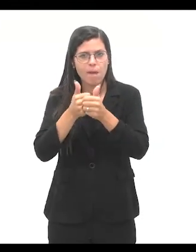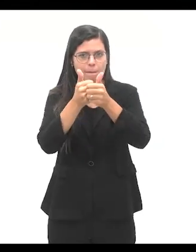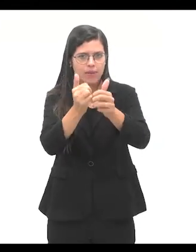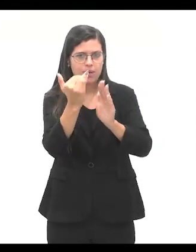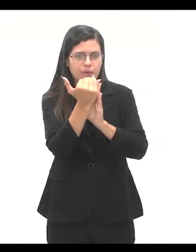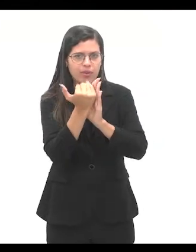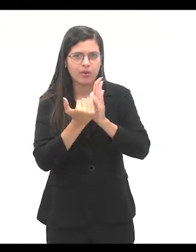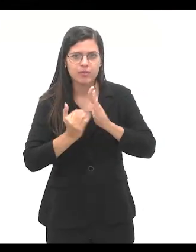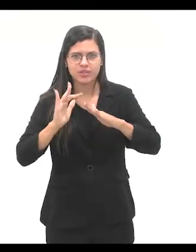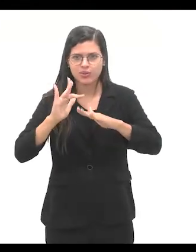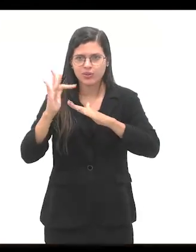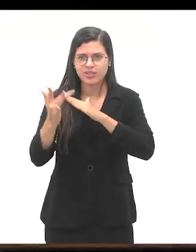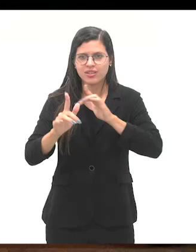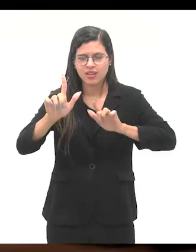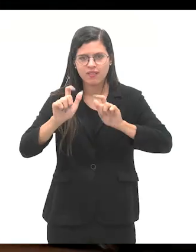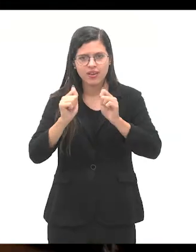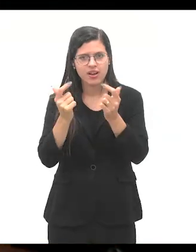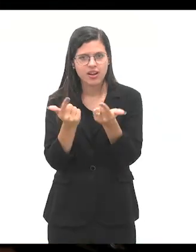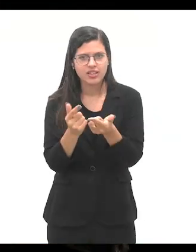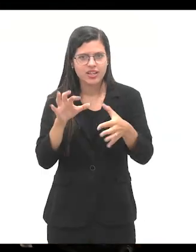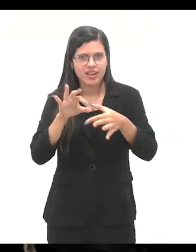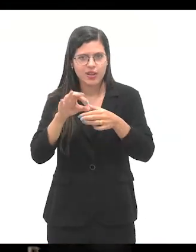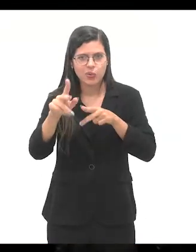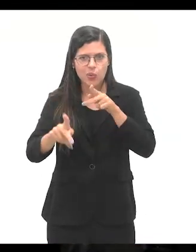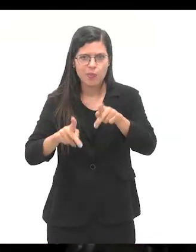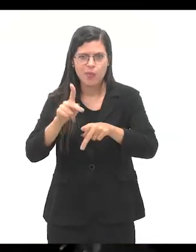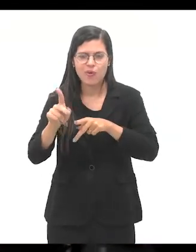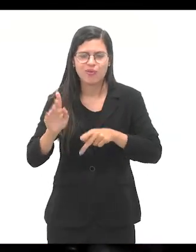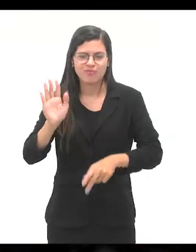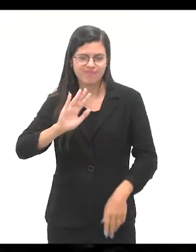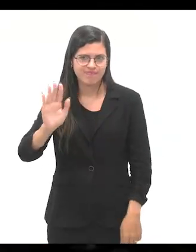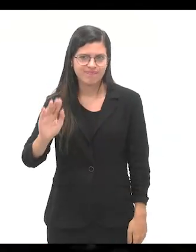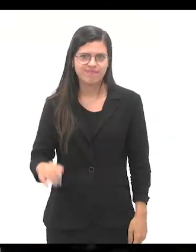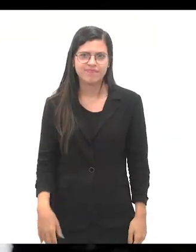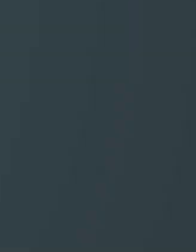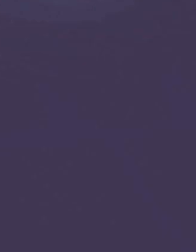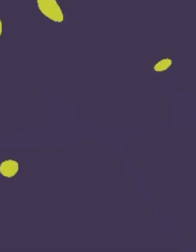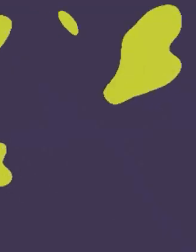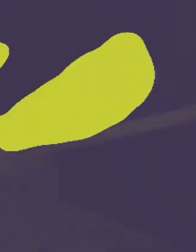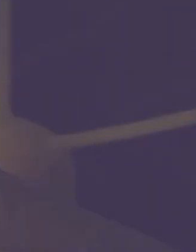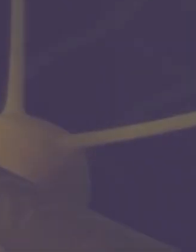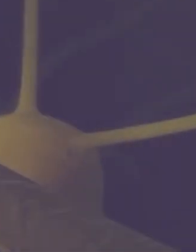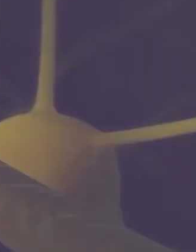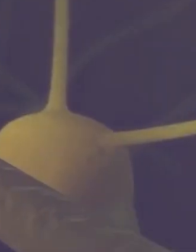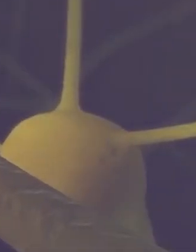e acompanhe a programação pelas redes sociais. TV Alerj, Canal do Povo. Até a próxima.